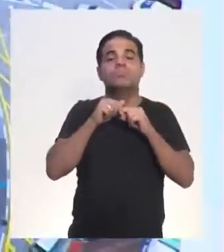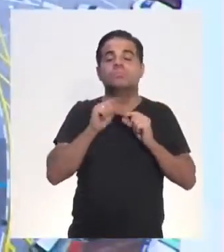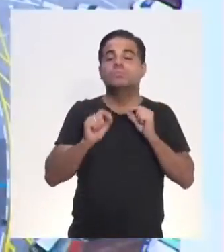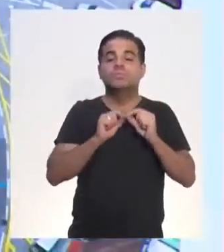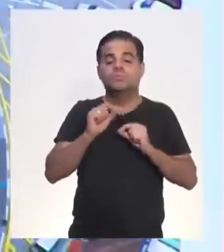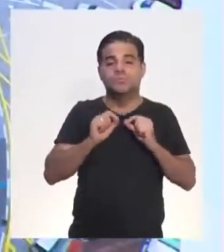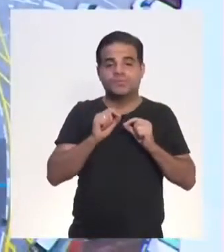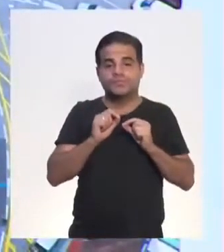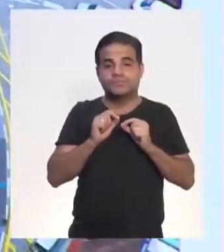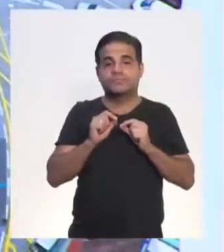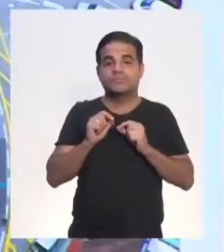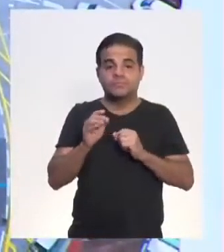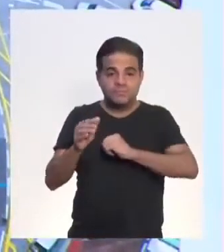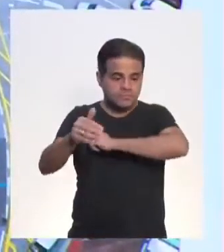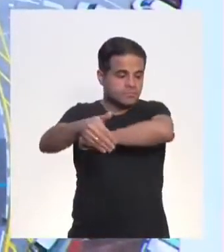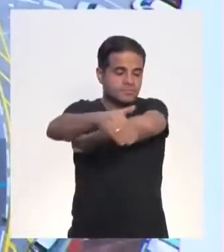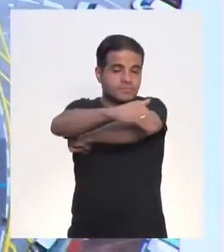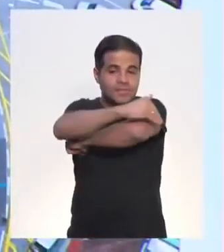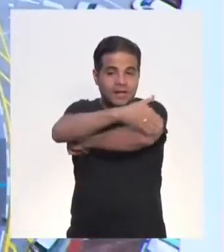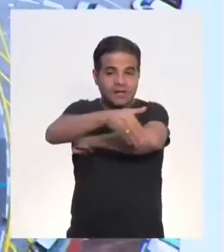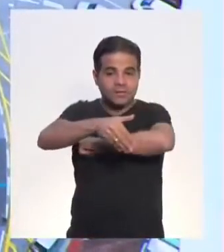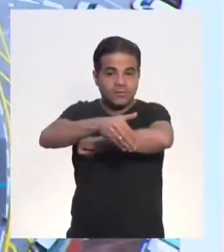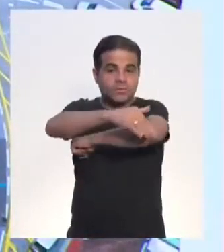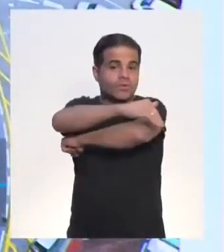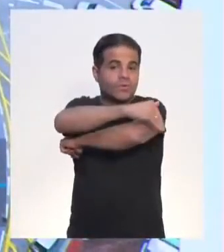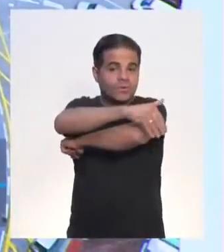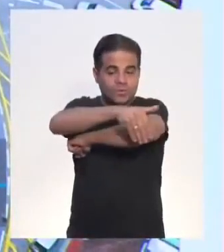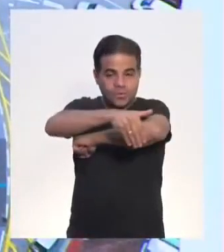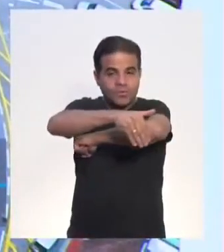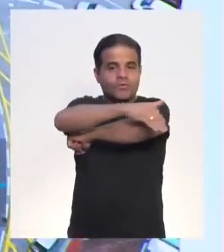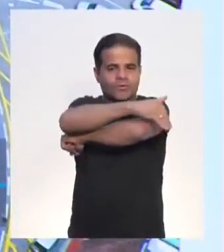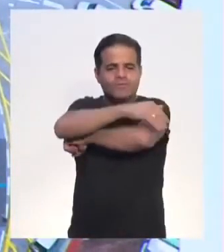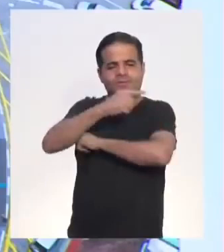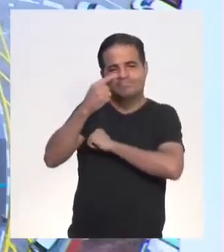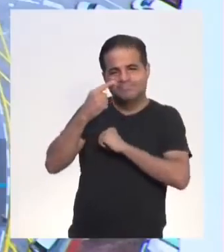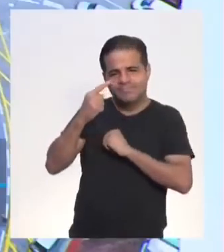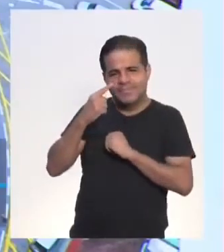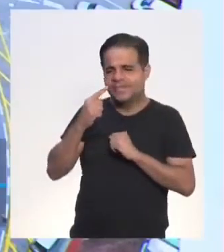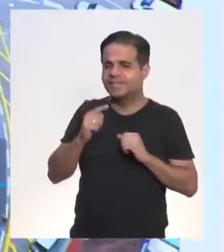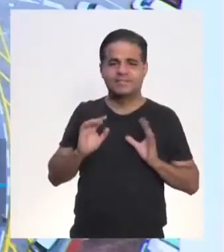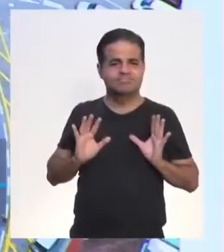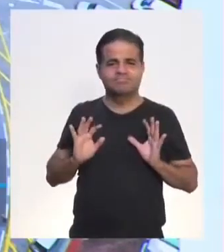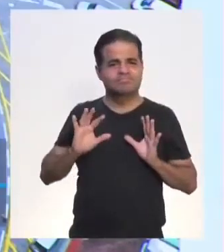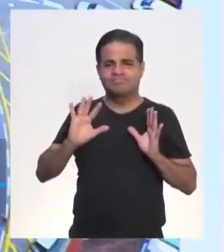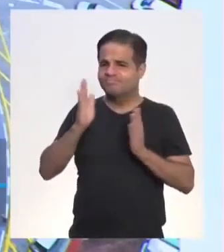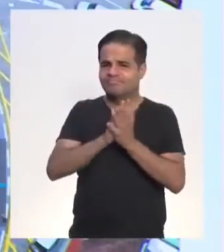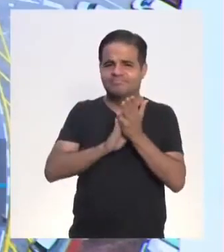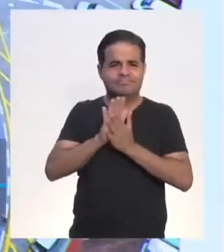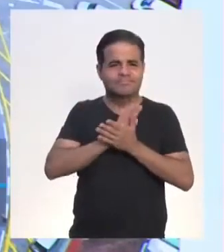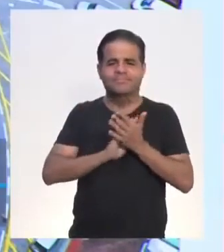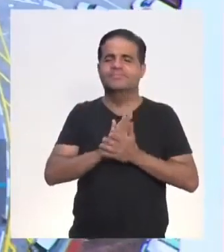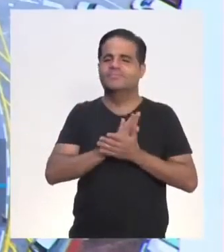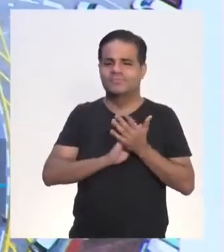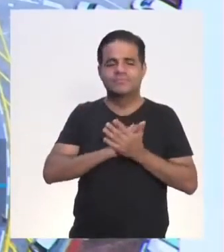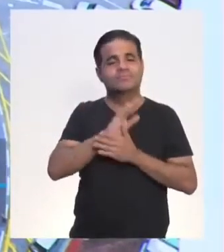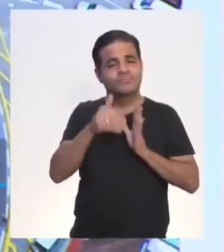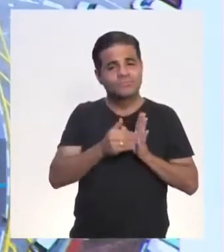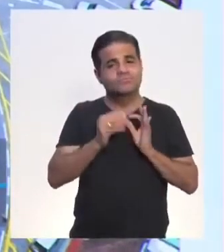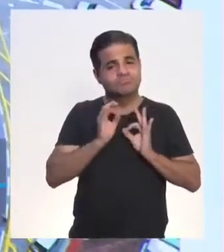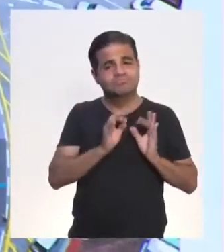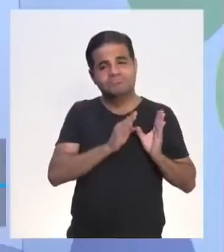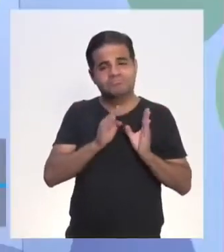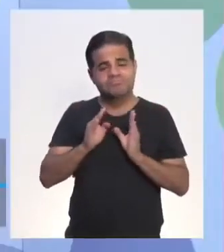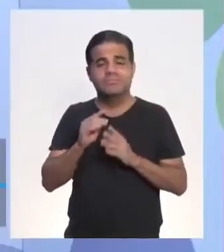do quê? Da curva. Da curva. Exatamente. Então, veja, nada é por acaso, né? Tudo tem...